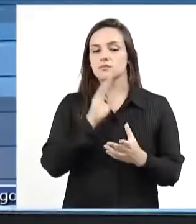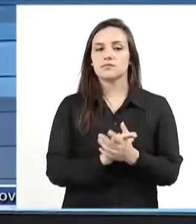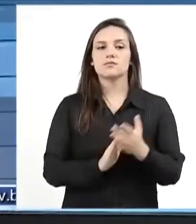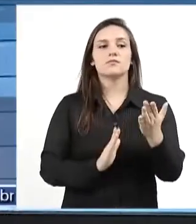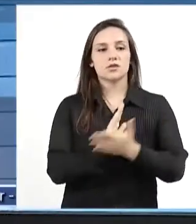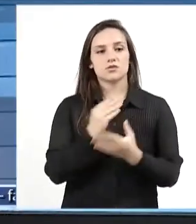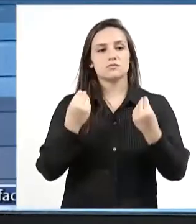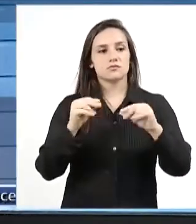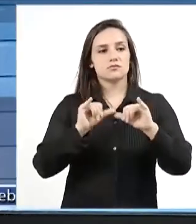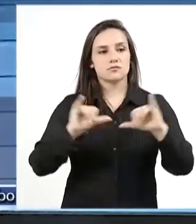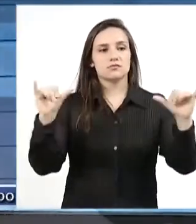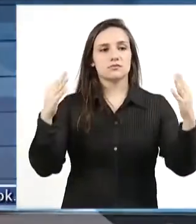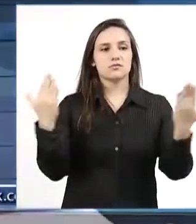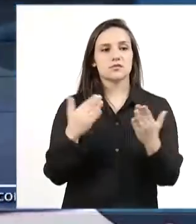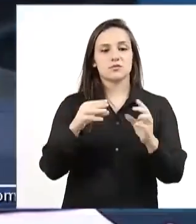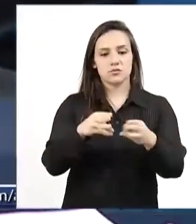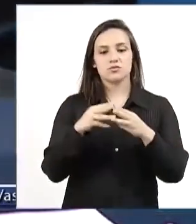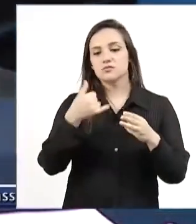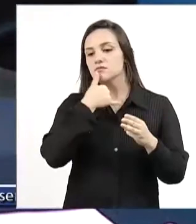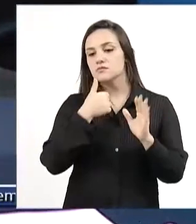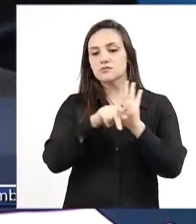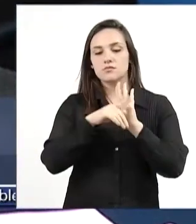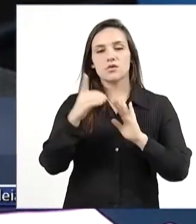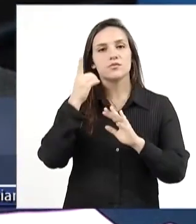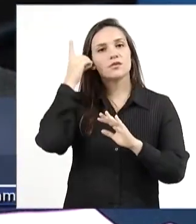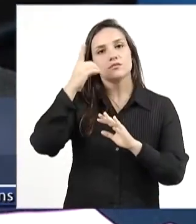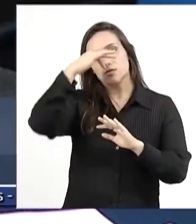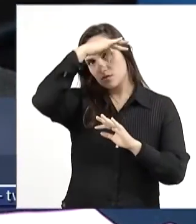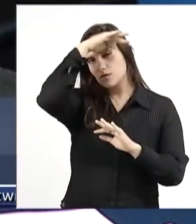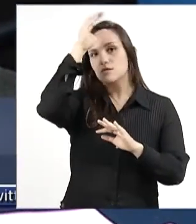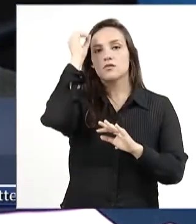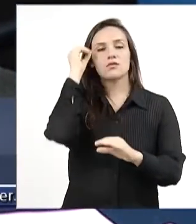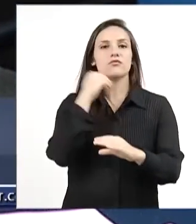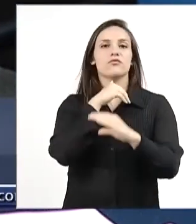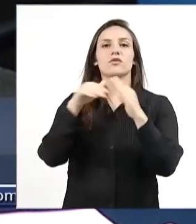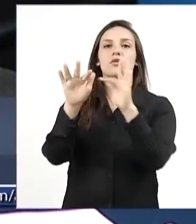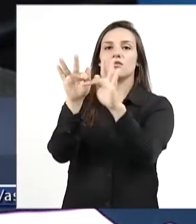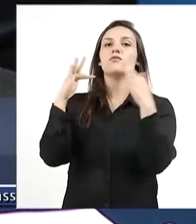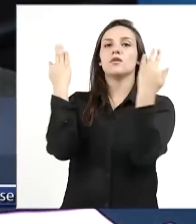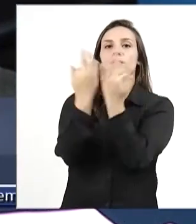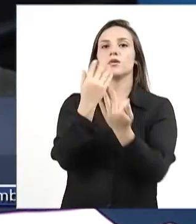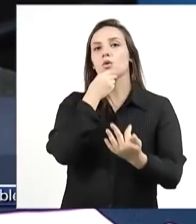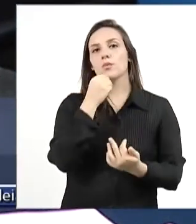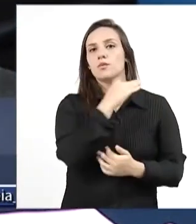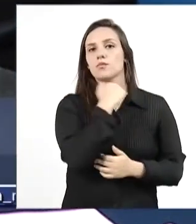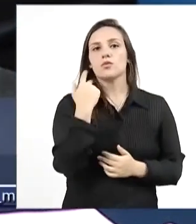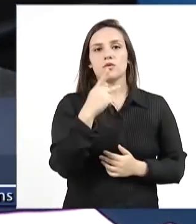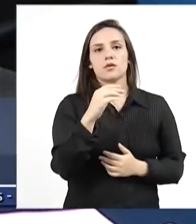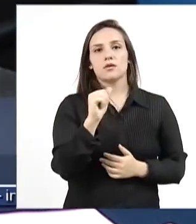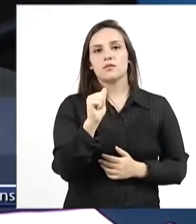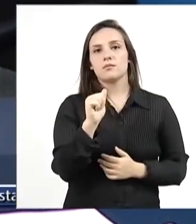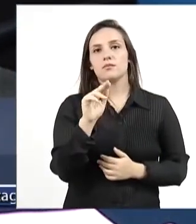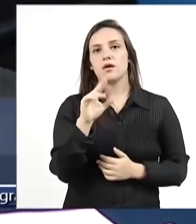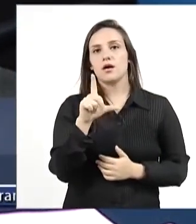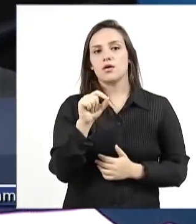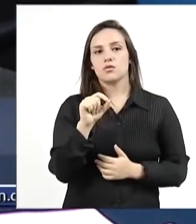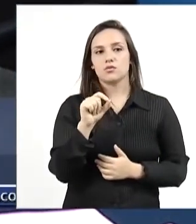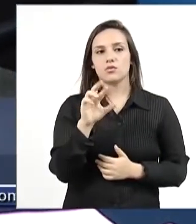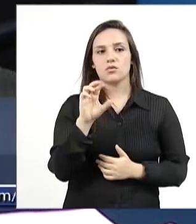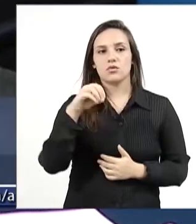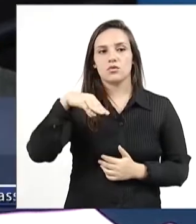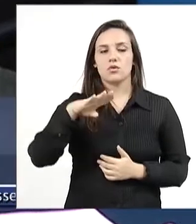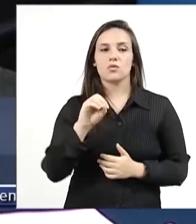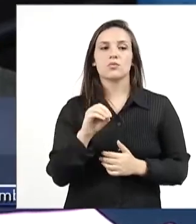aprovado ao expediente. Moção de pesar, de autoria do deputado Felipe Orro, endereçada aos familiares de Paulo Roberto Romualdo. Em